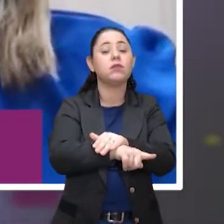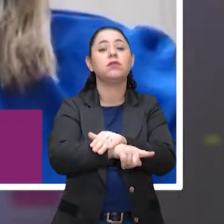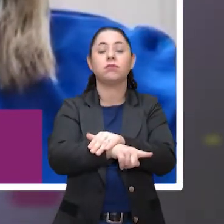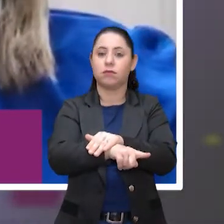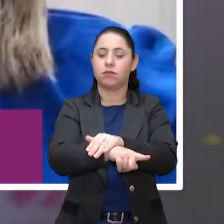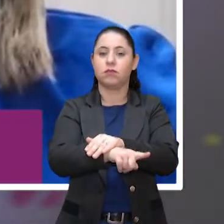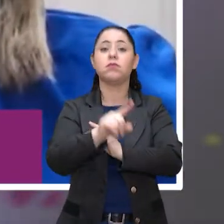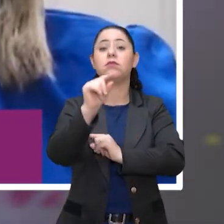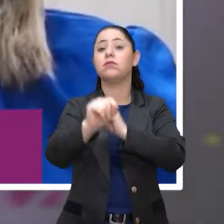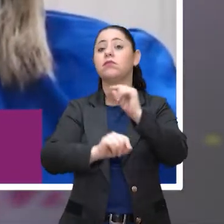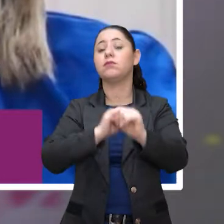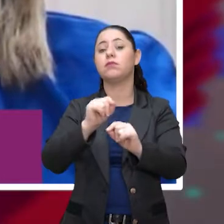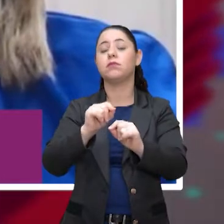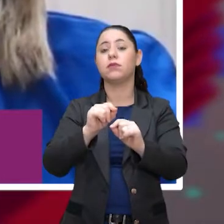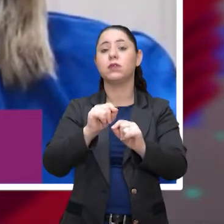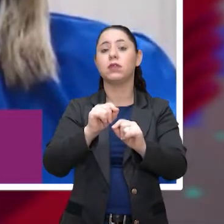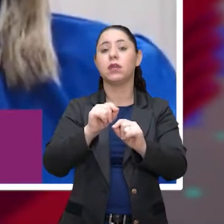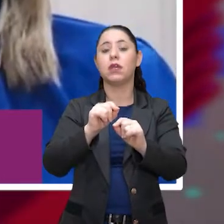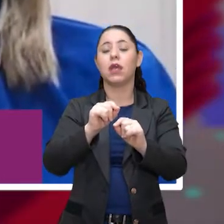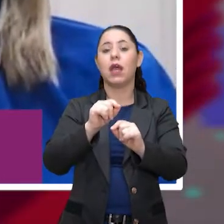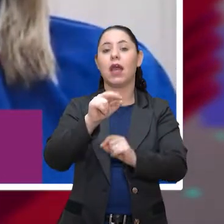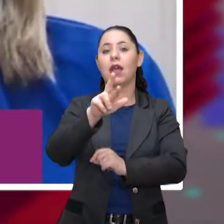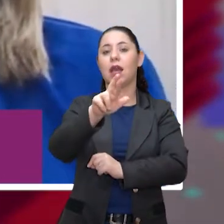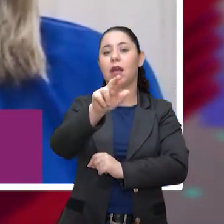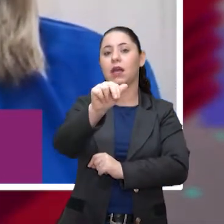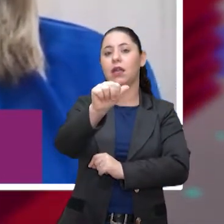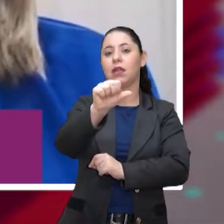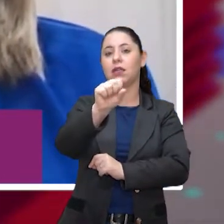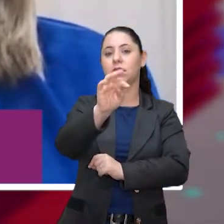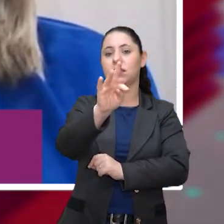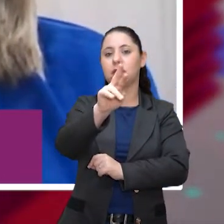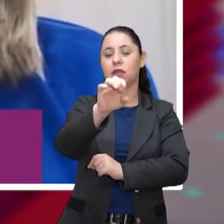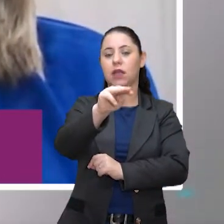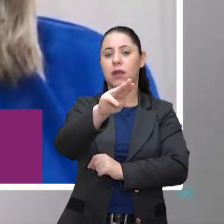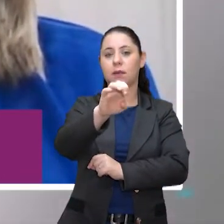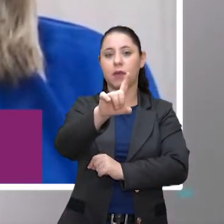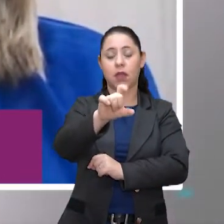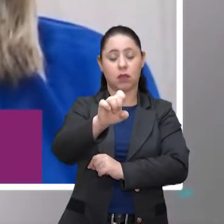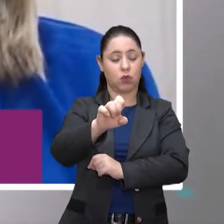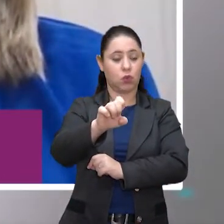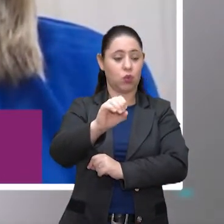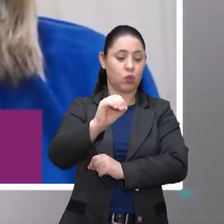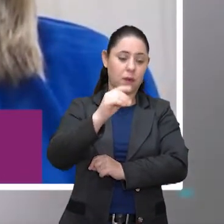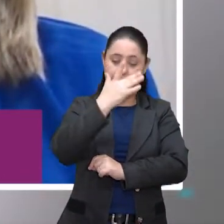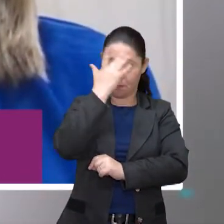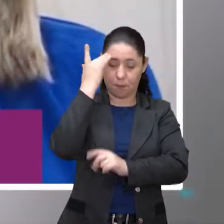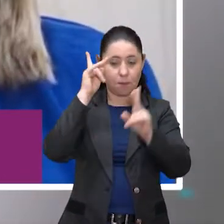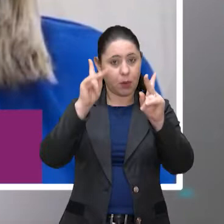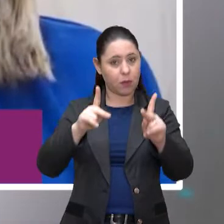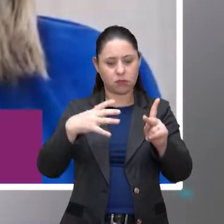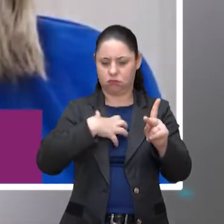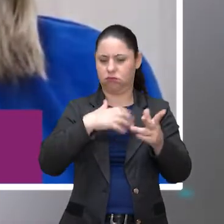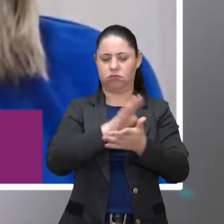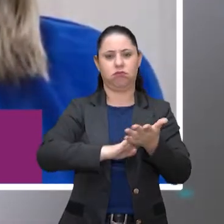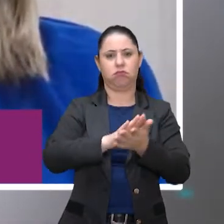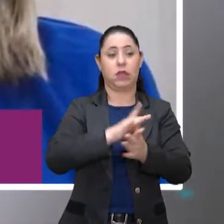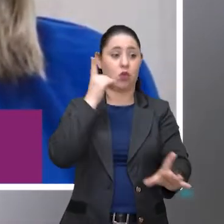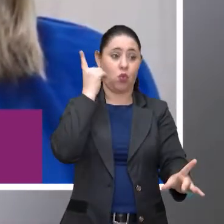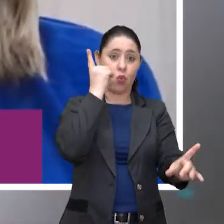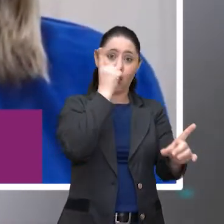certo? O que é considerado exame de rastreamento de população assintomática? Quer dizer, exame